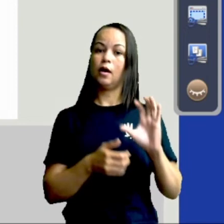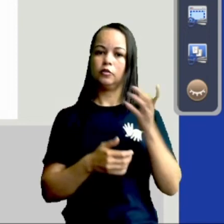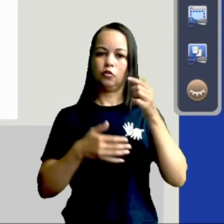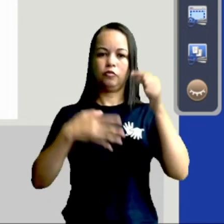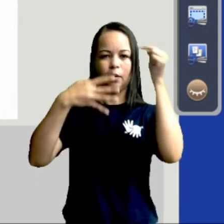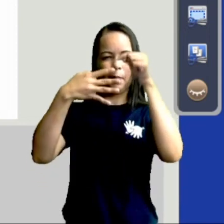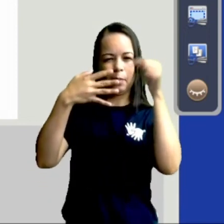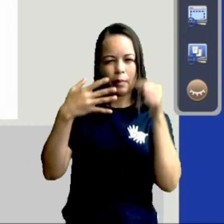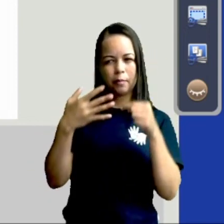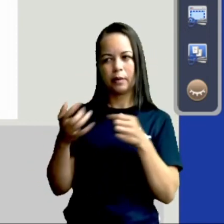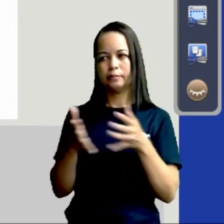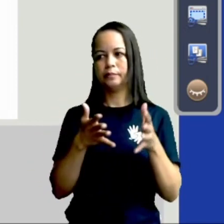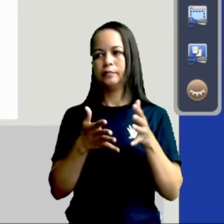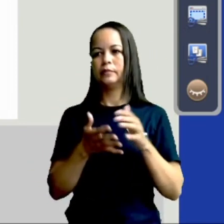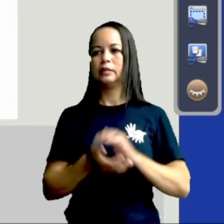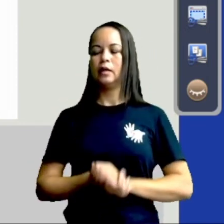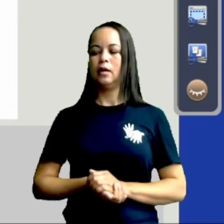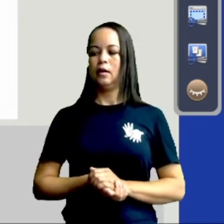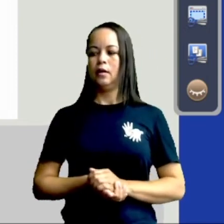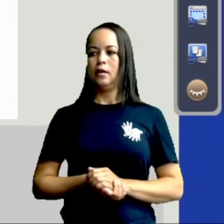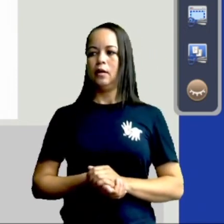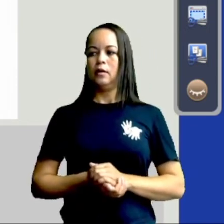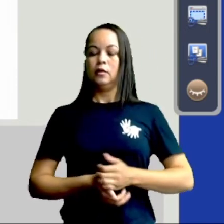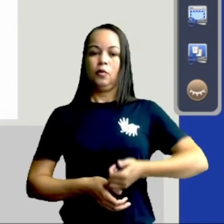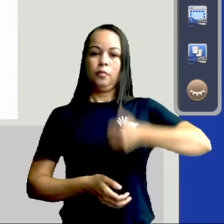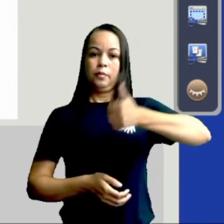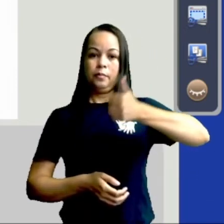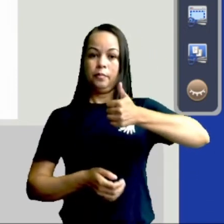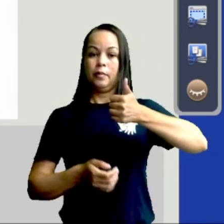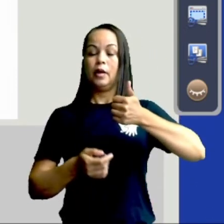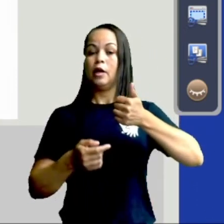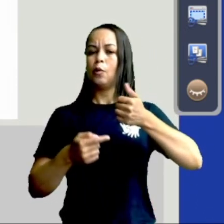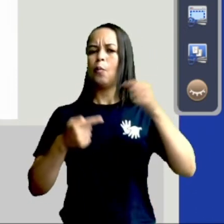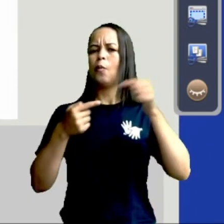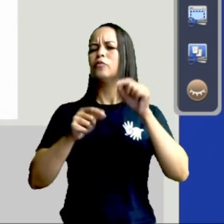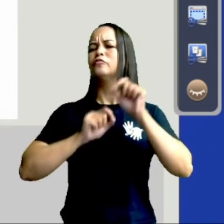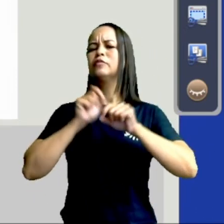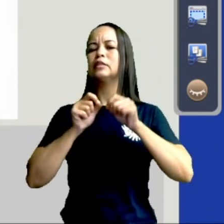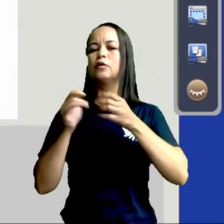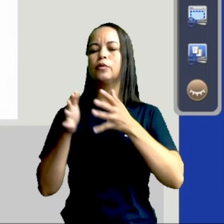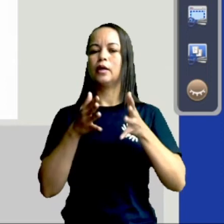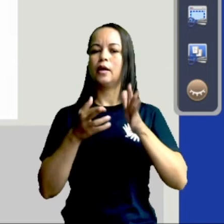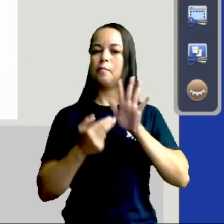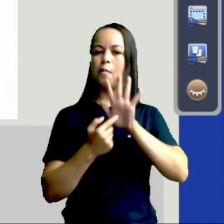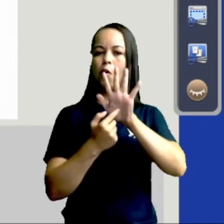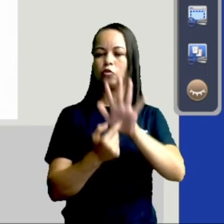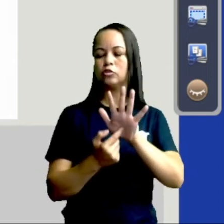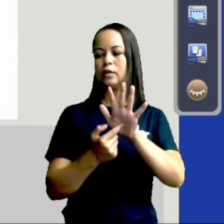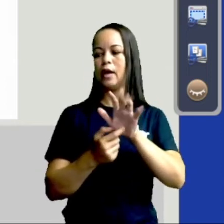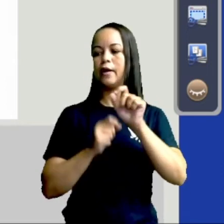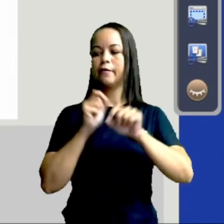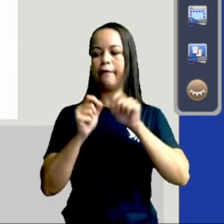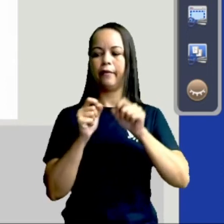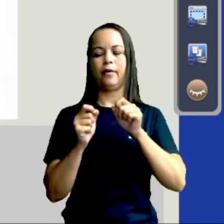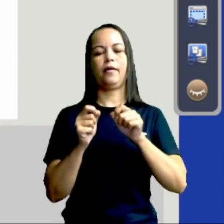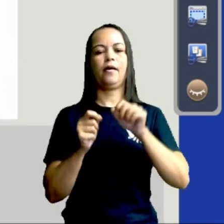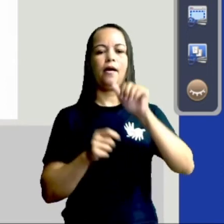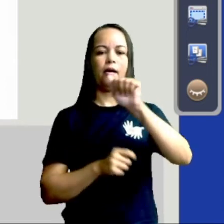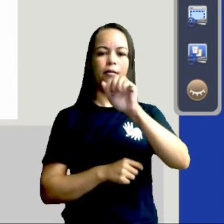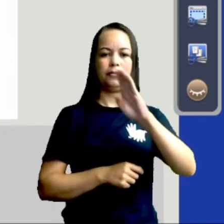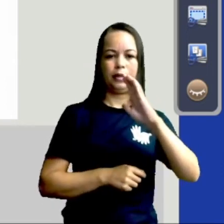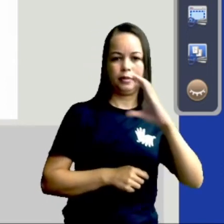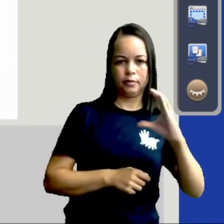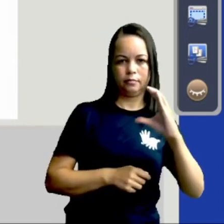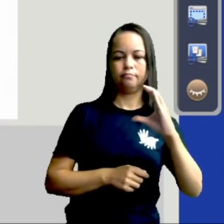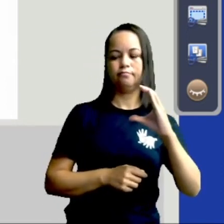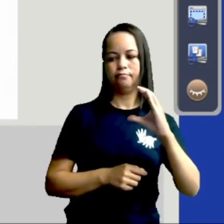a passo. A equação é essa, ó. Então, primeiro ponto, o que fazer? Identificar quem é A, B e C. Lembra